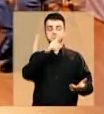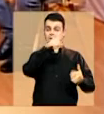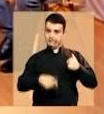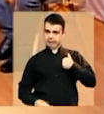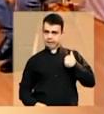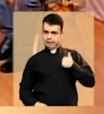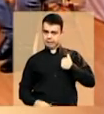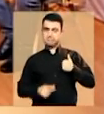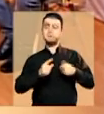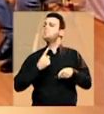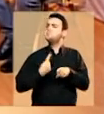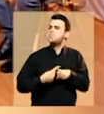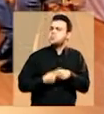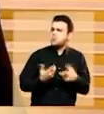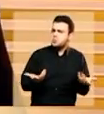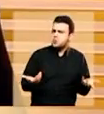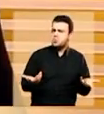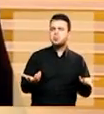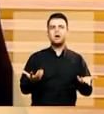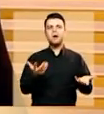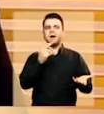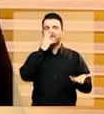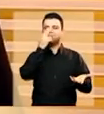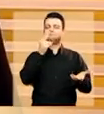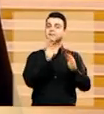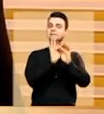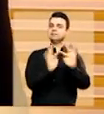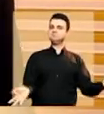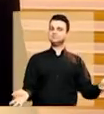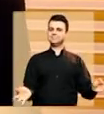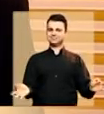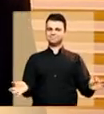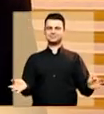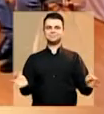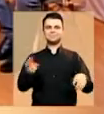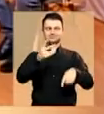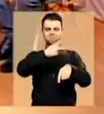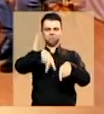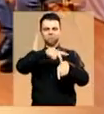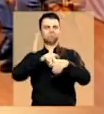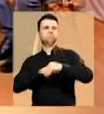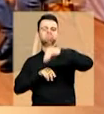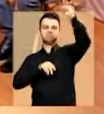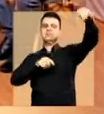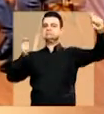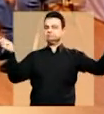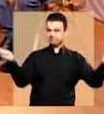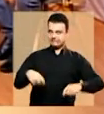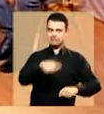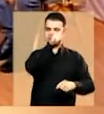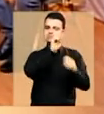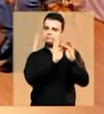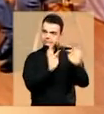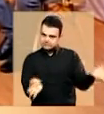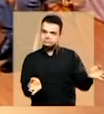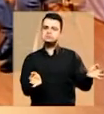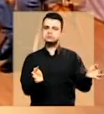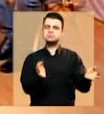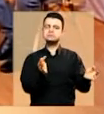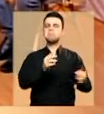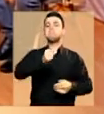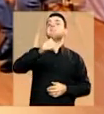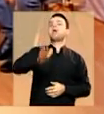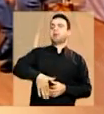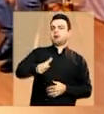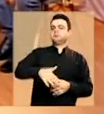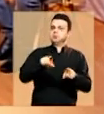também por ser um câmbio que não ser tão forte no bolso. Sim, o dólar canadense ele é mais próximo, né? Ele é mais barato para nós